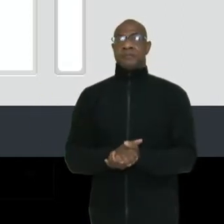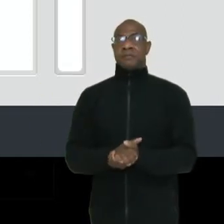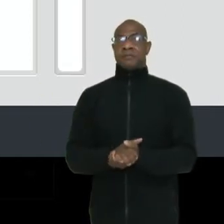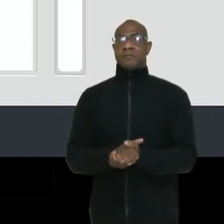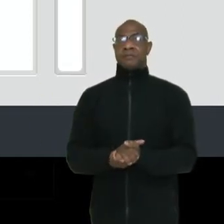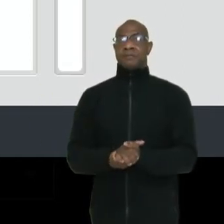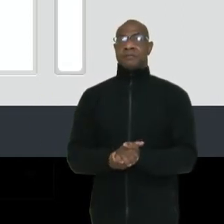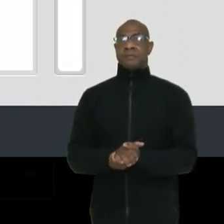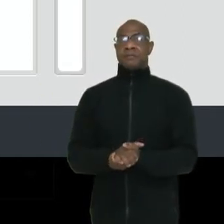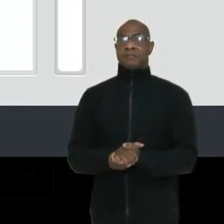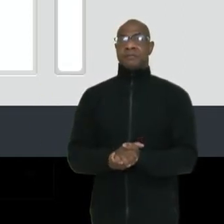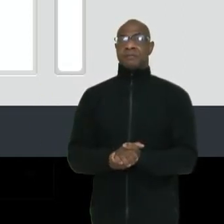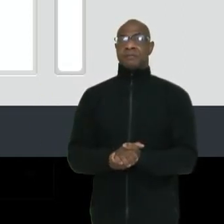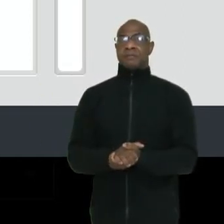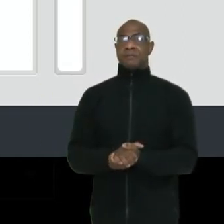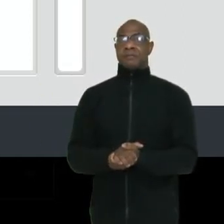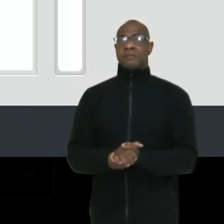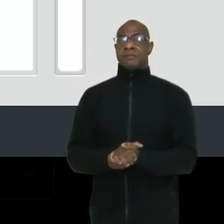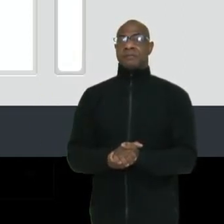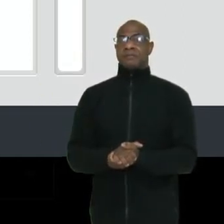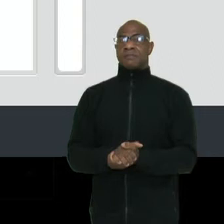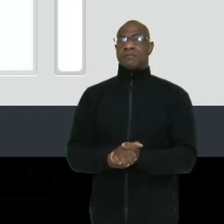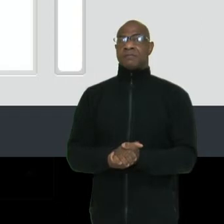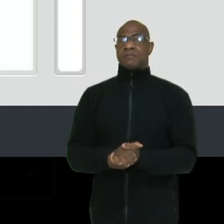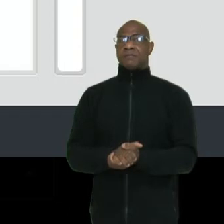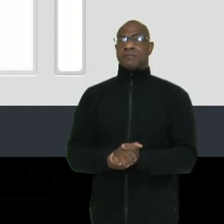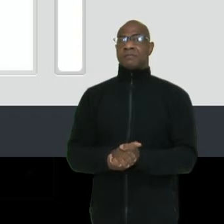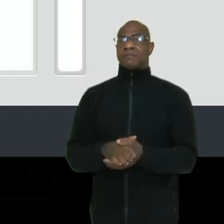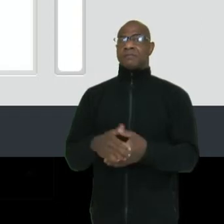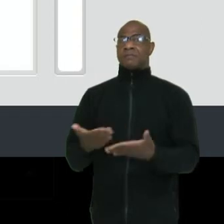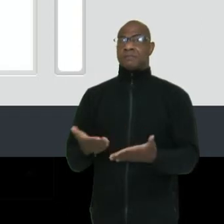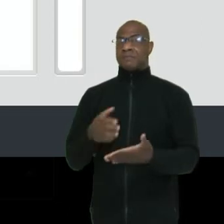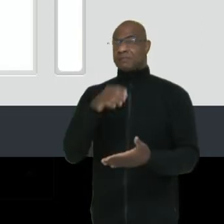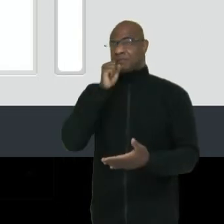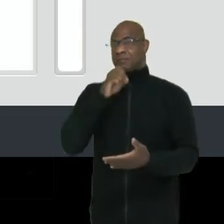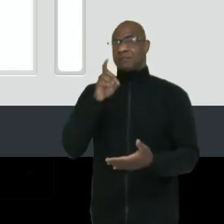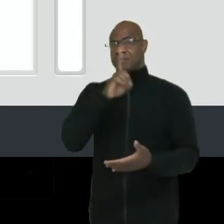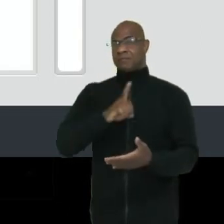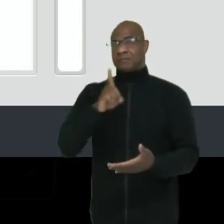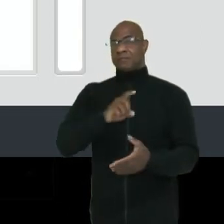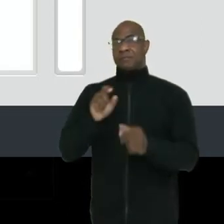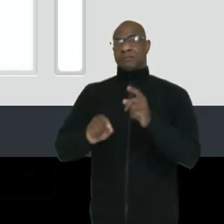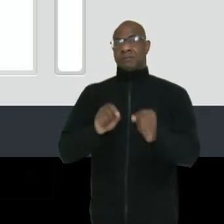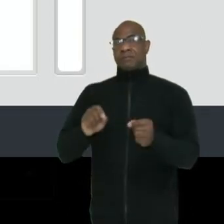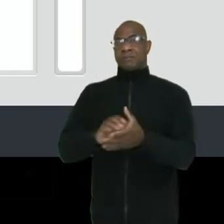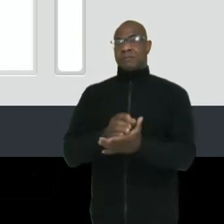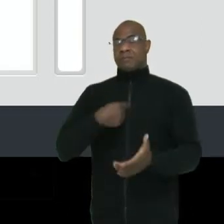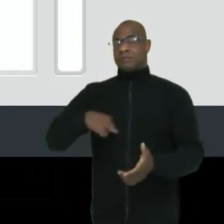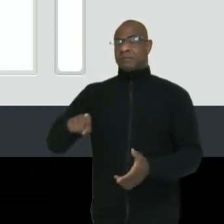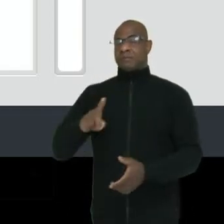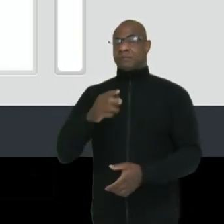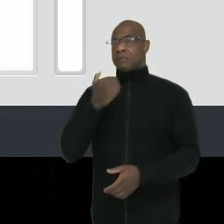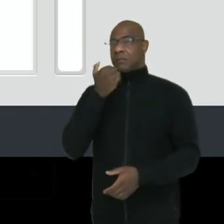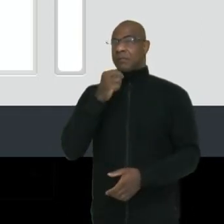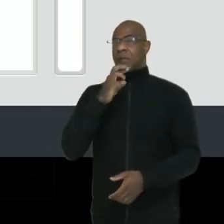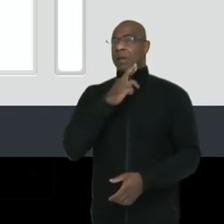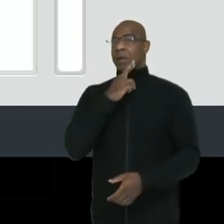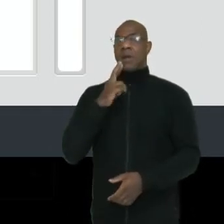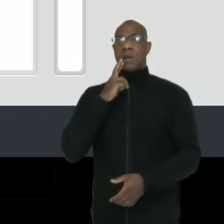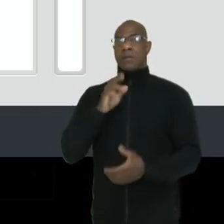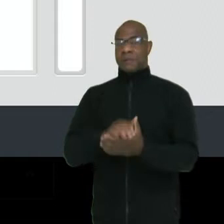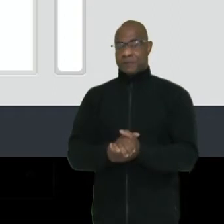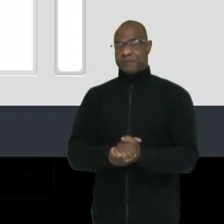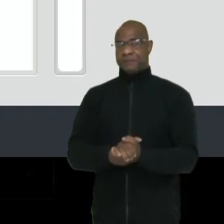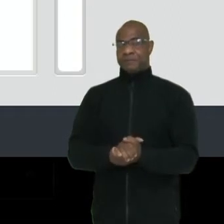At the weekend, I go to a restaurant. Aos finais de semana, eu vou a um restaurante. Aqui ele já usou a